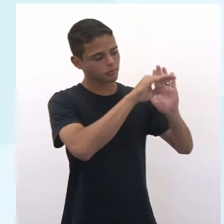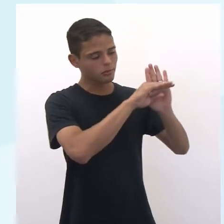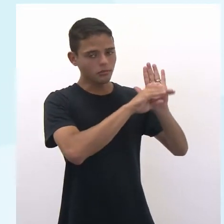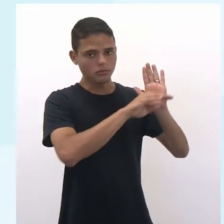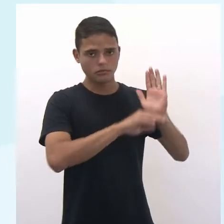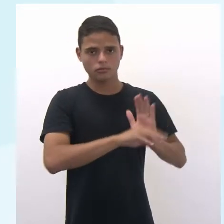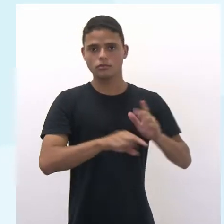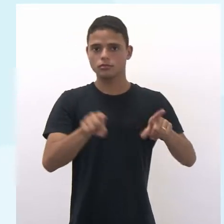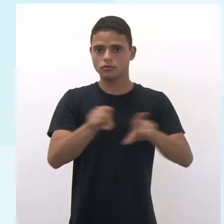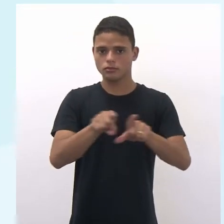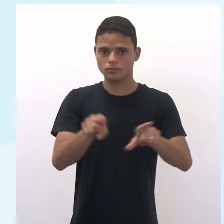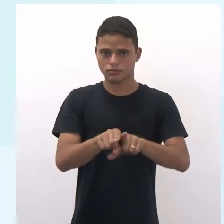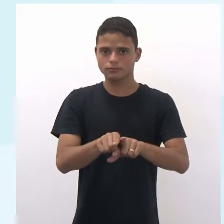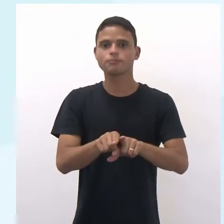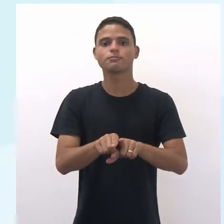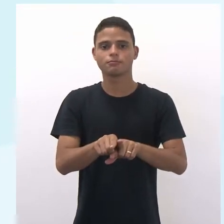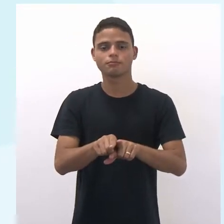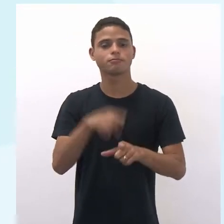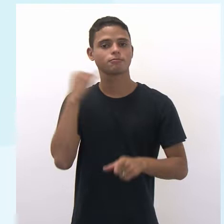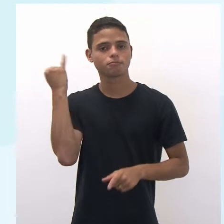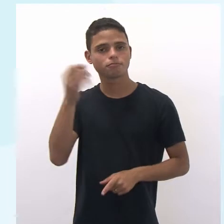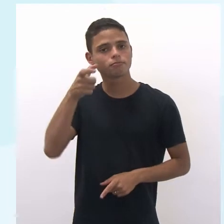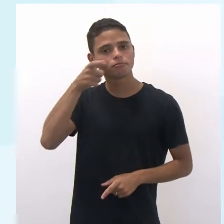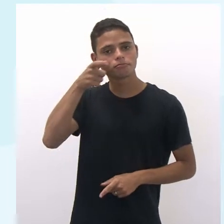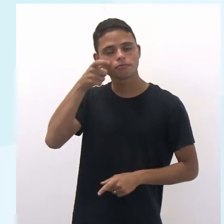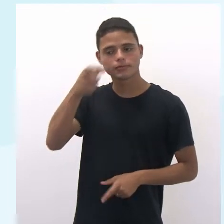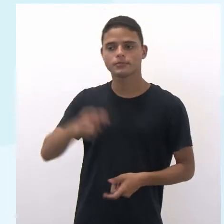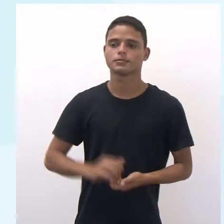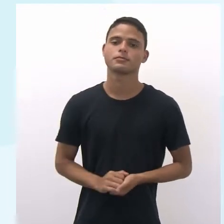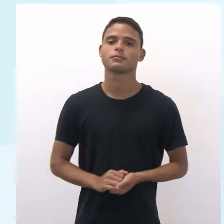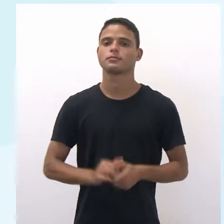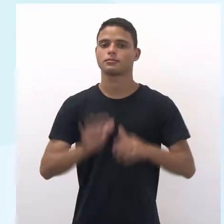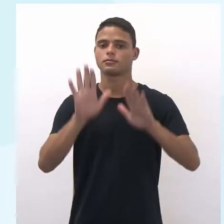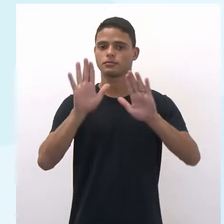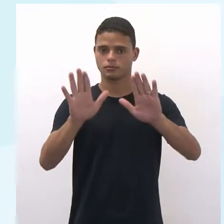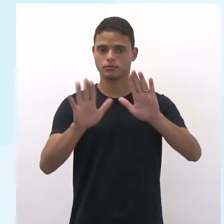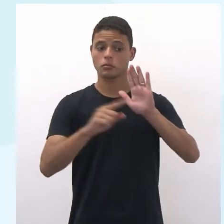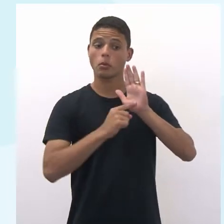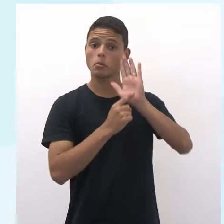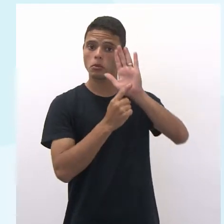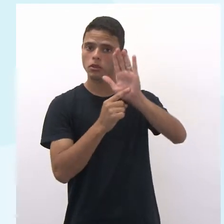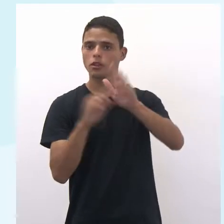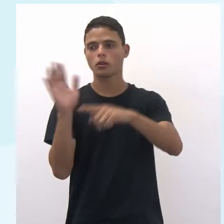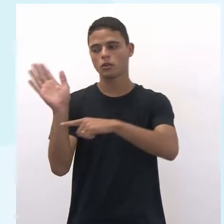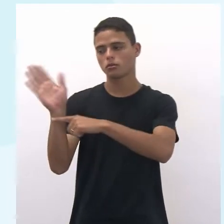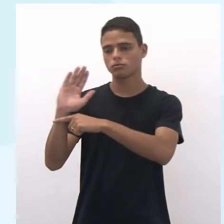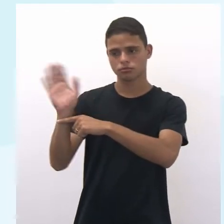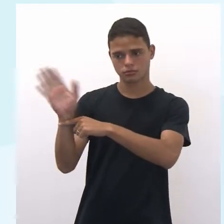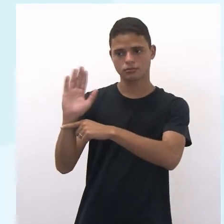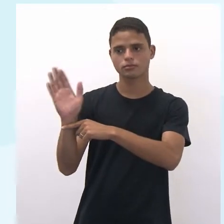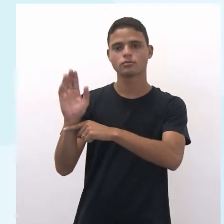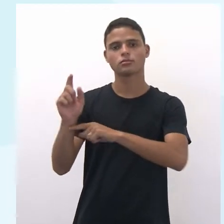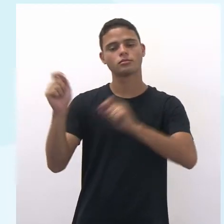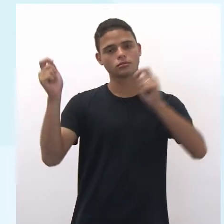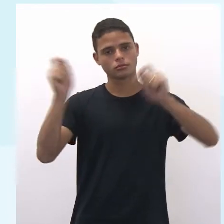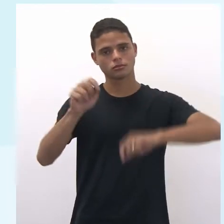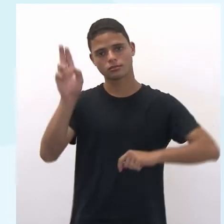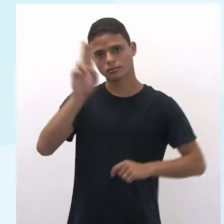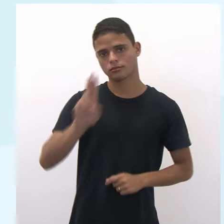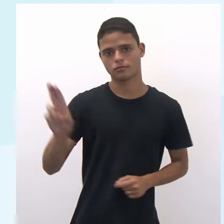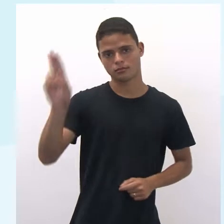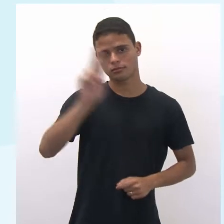recurso bacana, é uma metodologia interessante, mas a exibição do vídeo também pode ser usada,